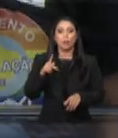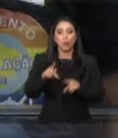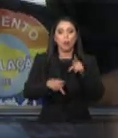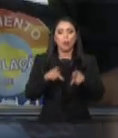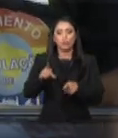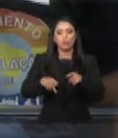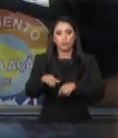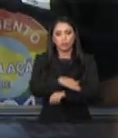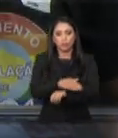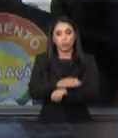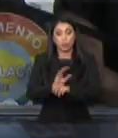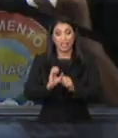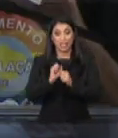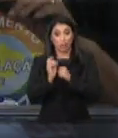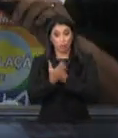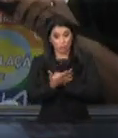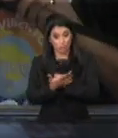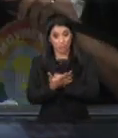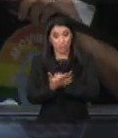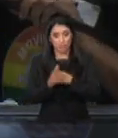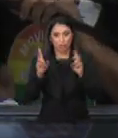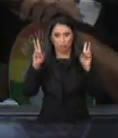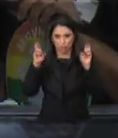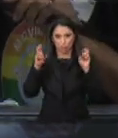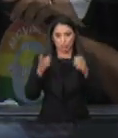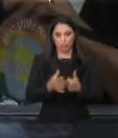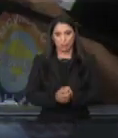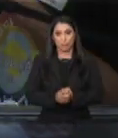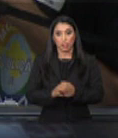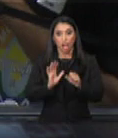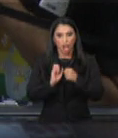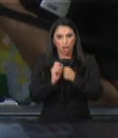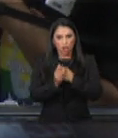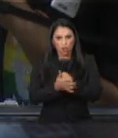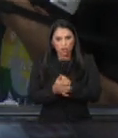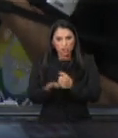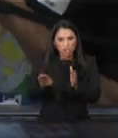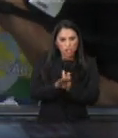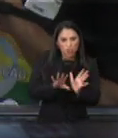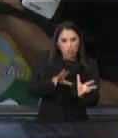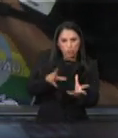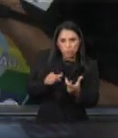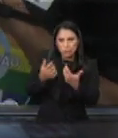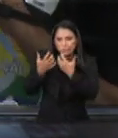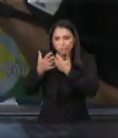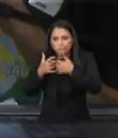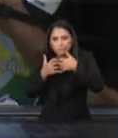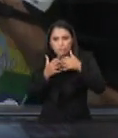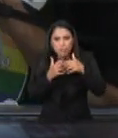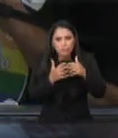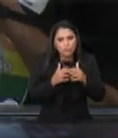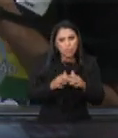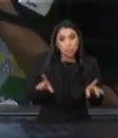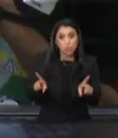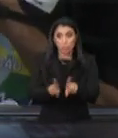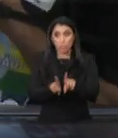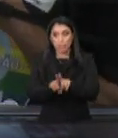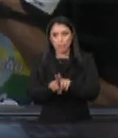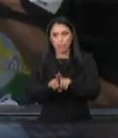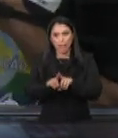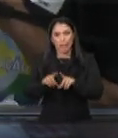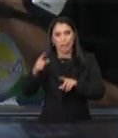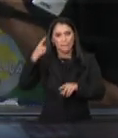e a cor 19 e diz assim a convite chegou ao mundo para trazer muitas reflexões como também para mudar